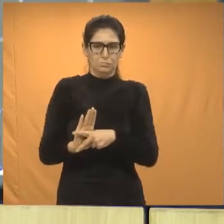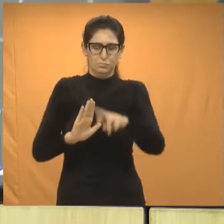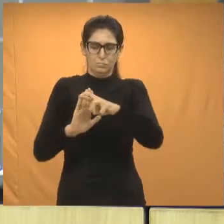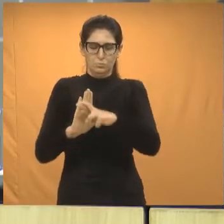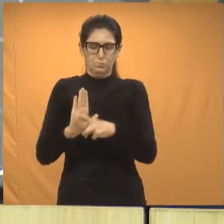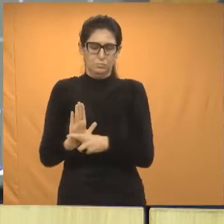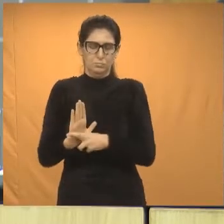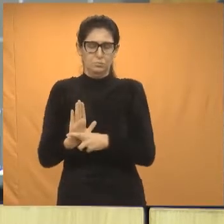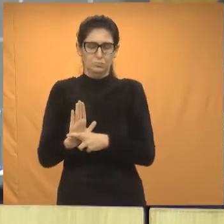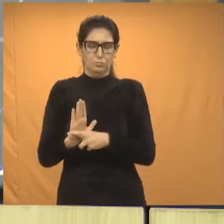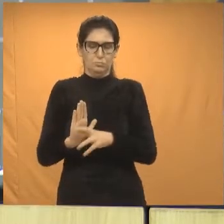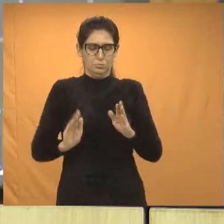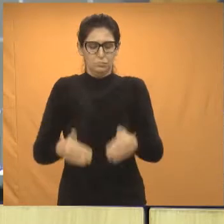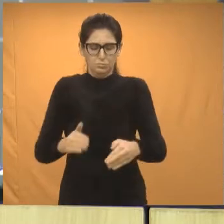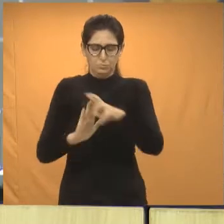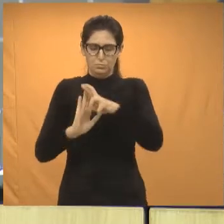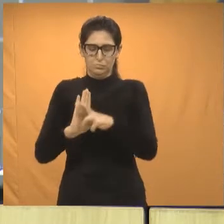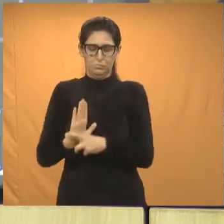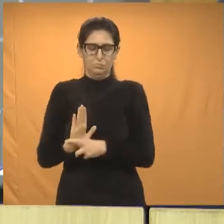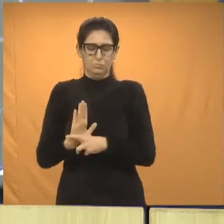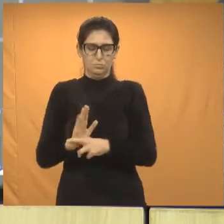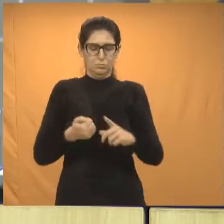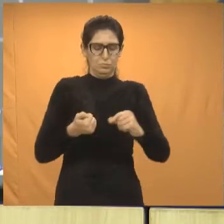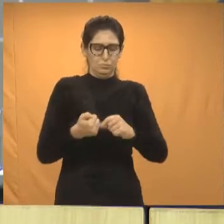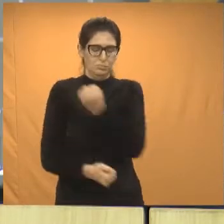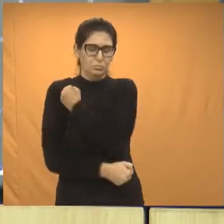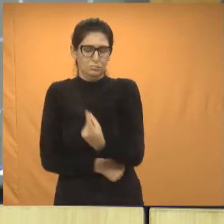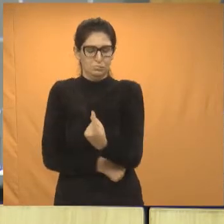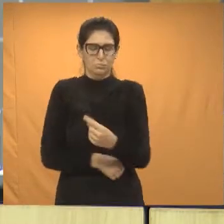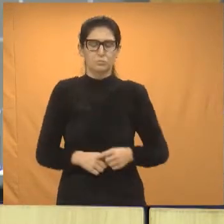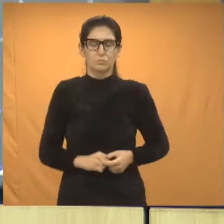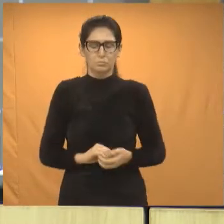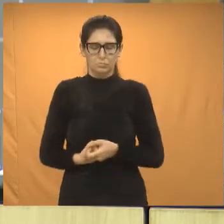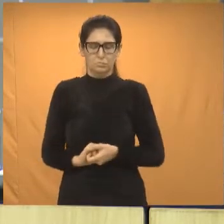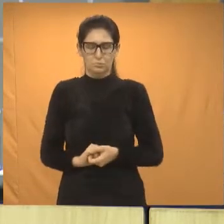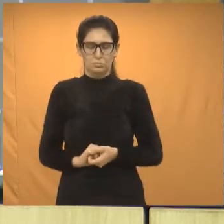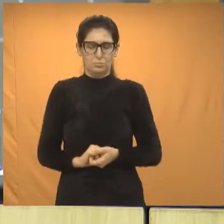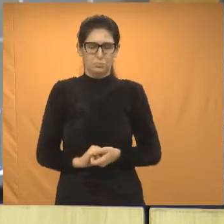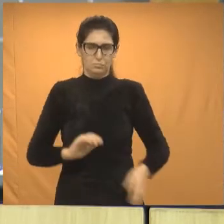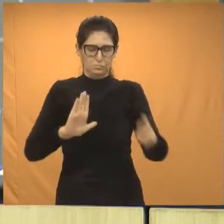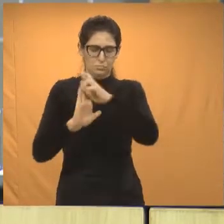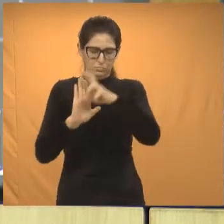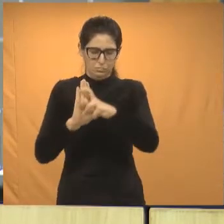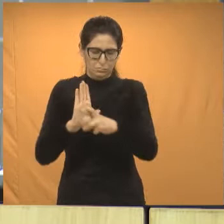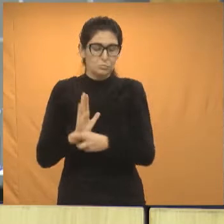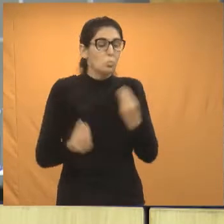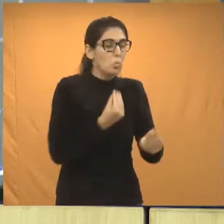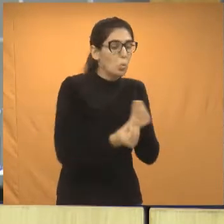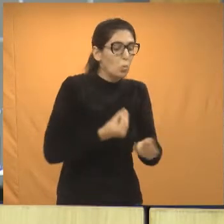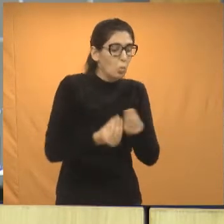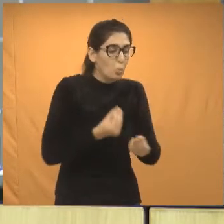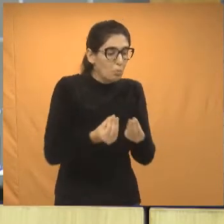Artigo 1º. Ficam estabelecidas novas normas e procedimentos para